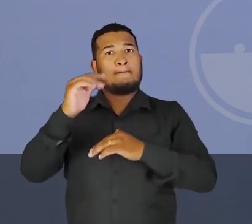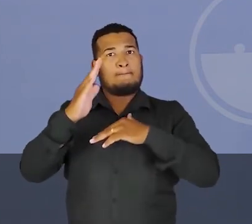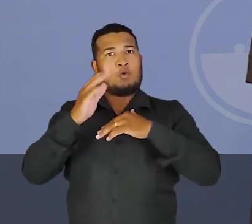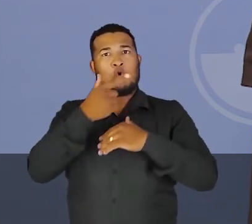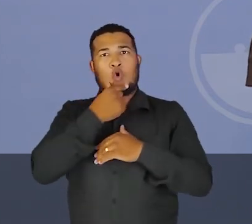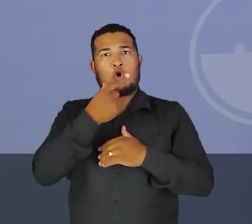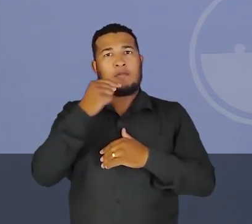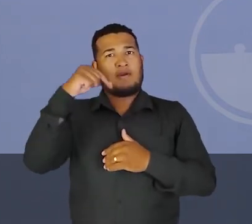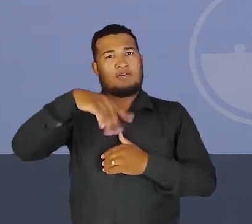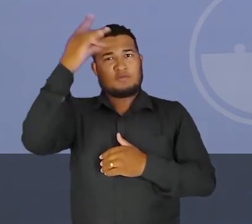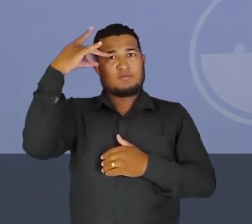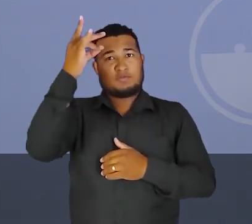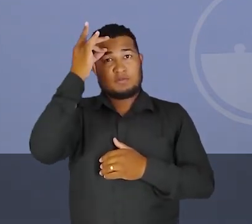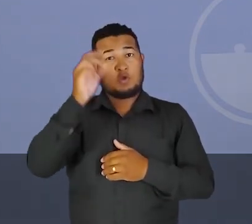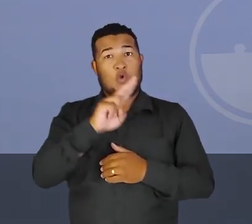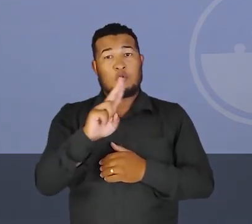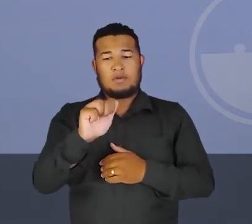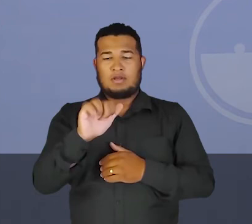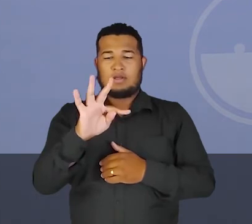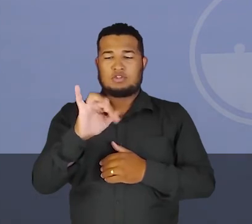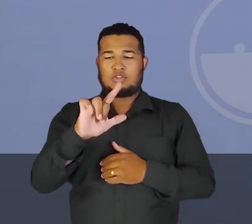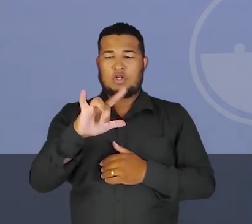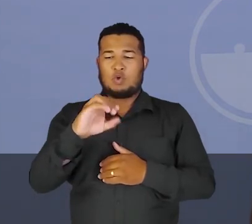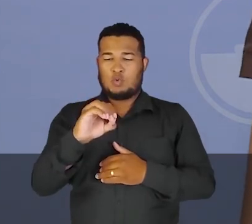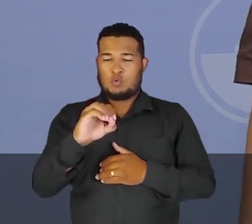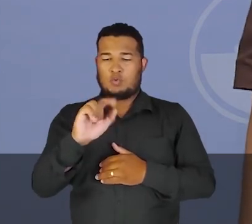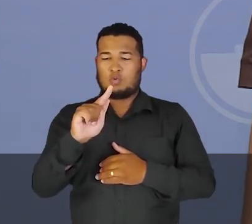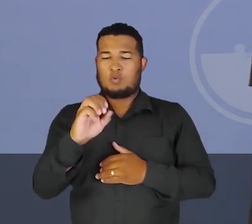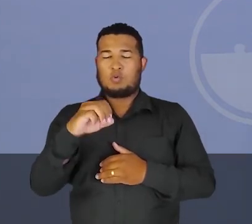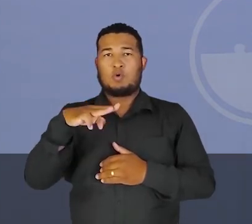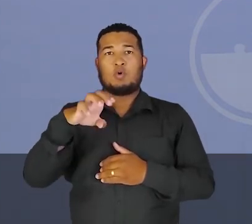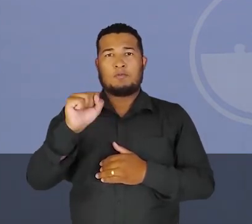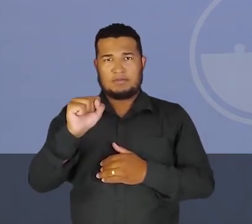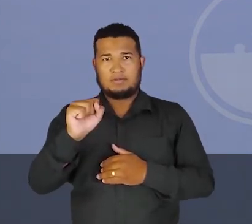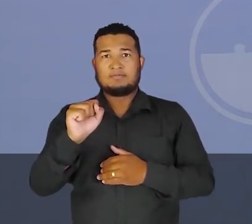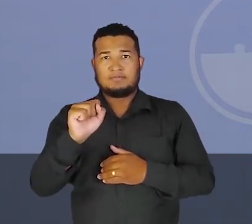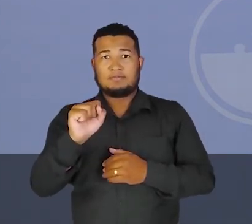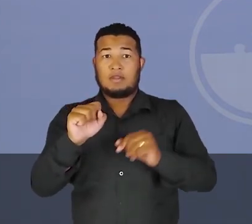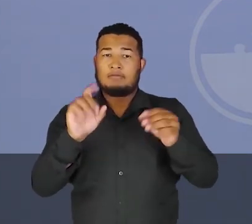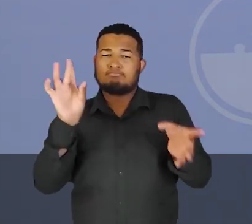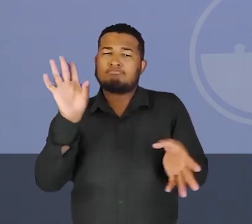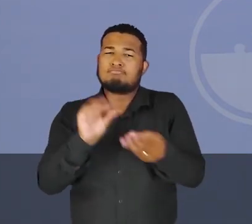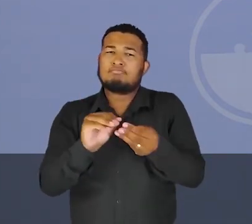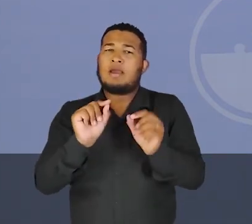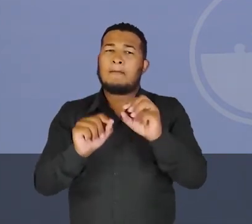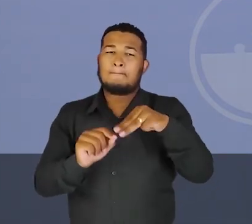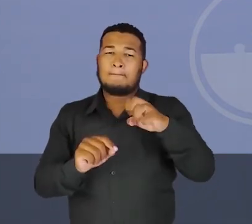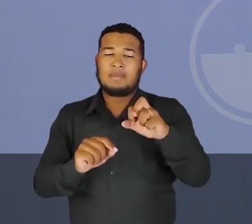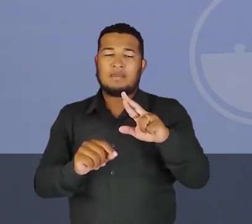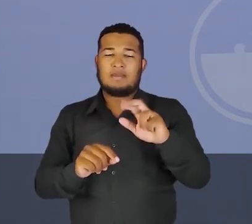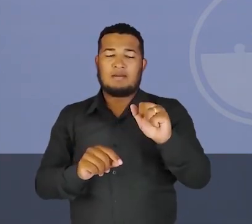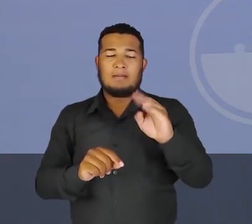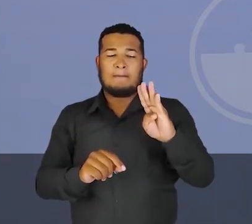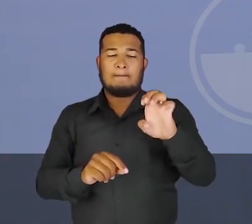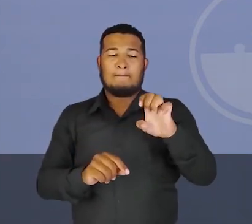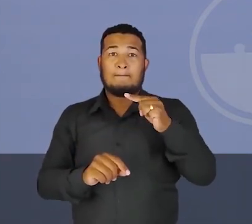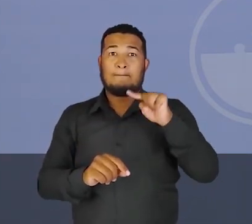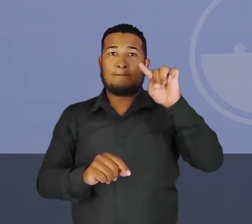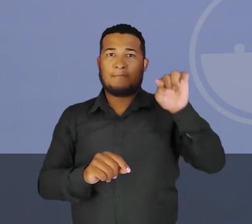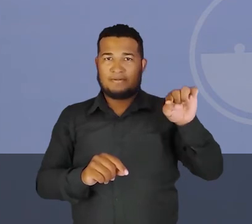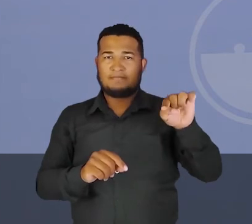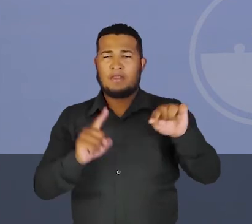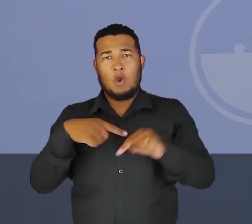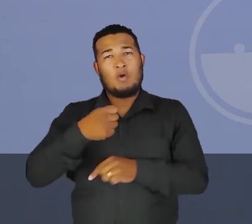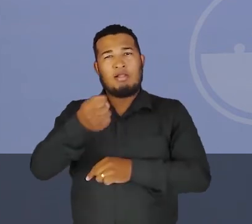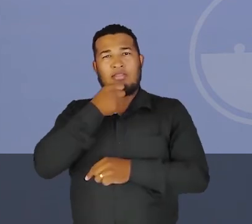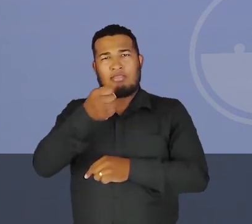capixaba, chama Atílio Gomes, né? O nome artístico dele, Nena B. Tá? E foi uma entrevista que eu fiz